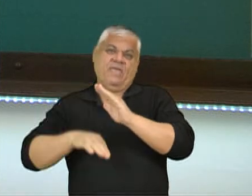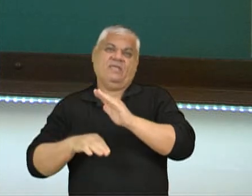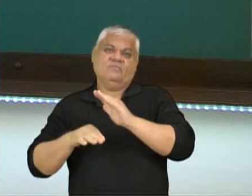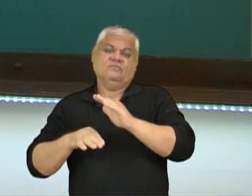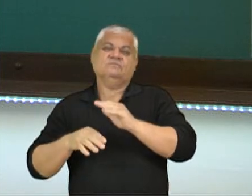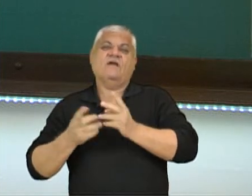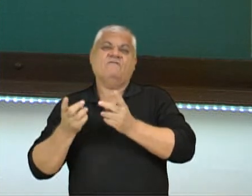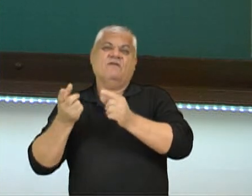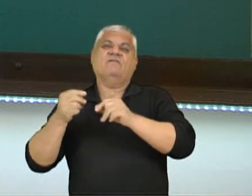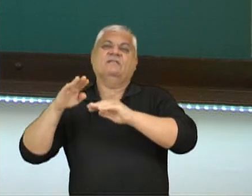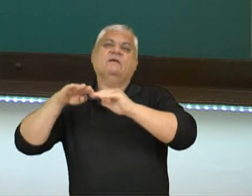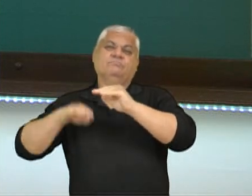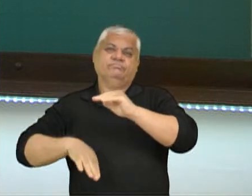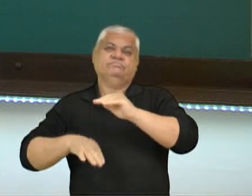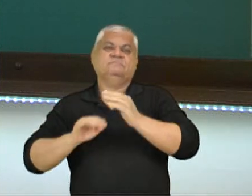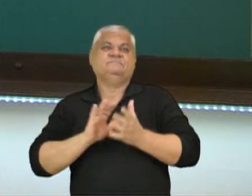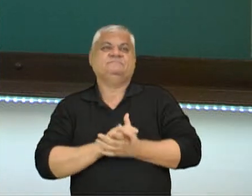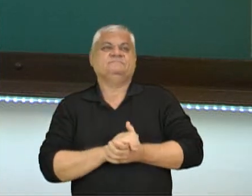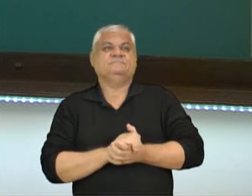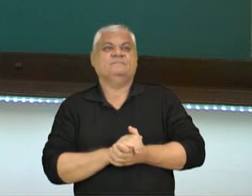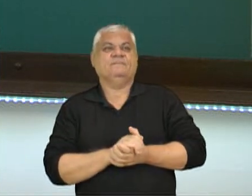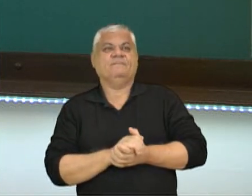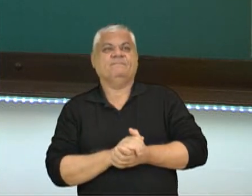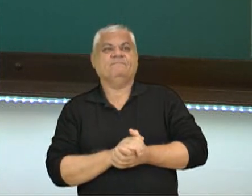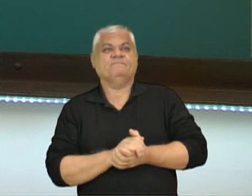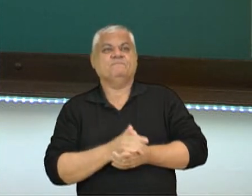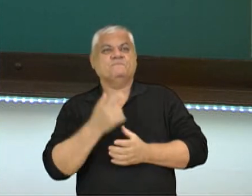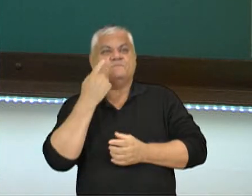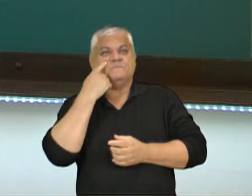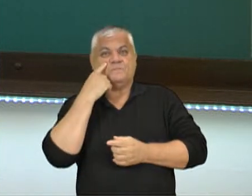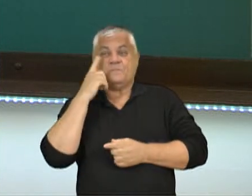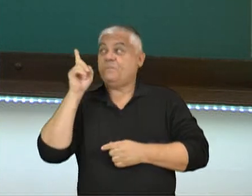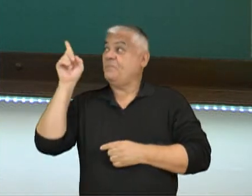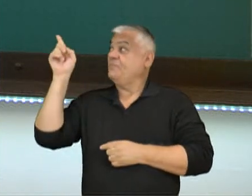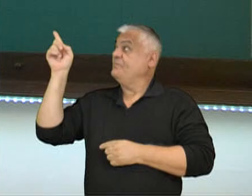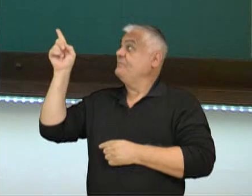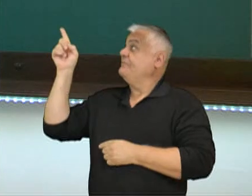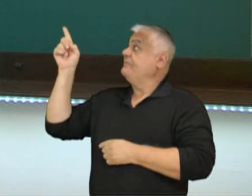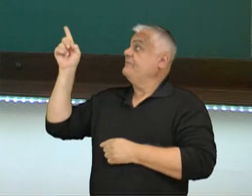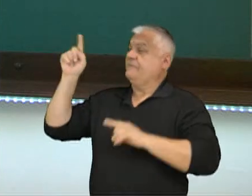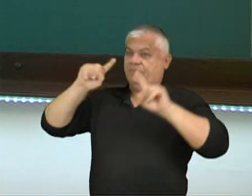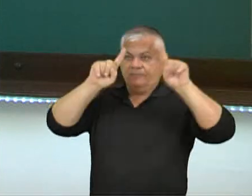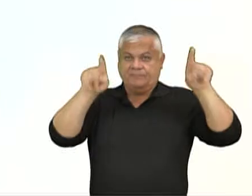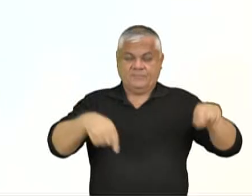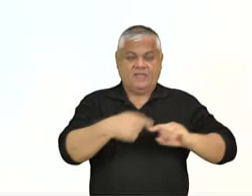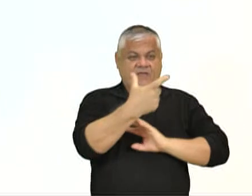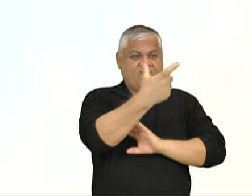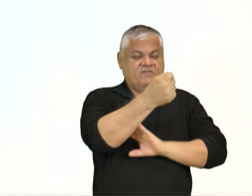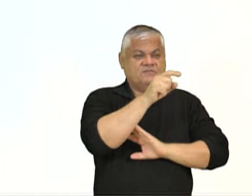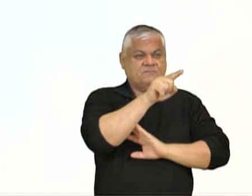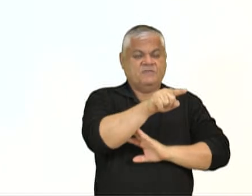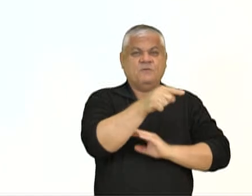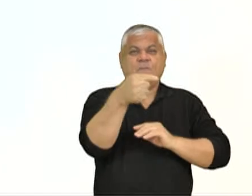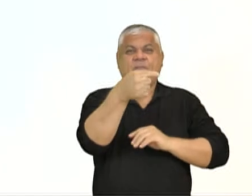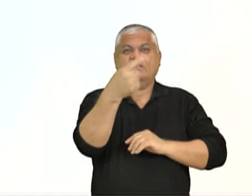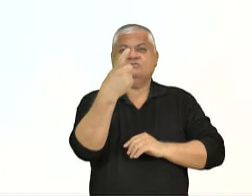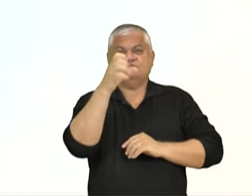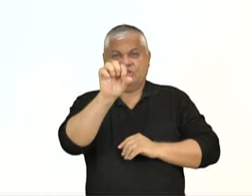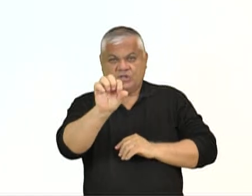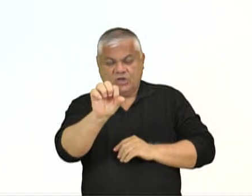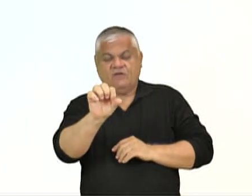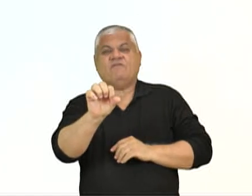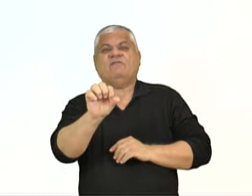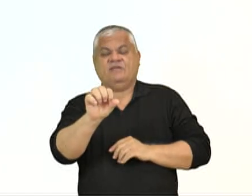mês anterior. Aqui nós observamos que 20 mil menos 19, então nesse